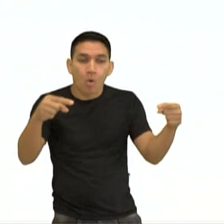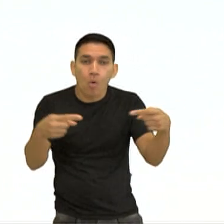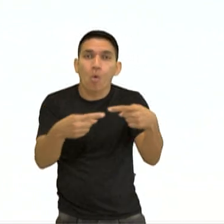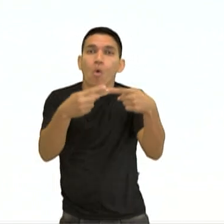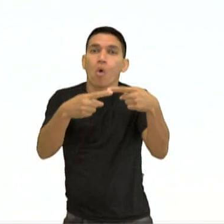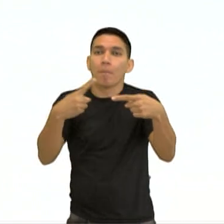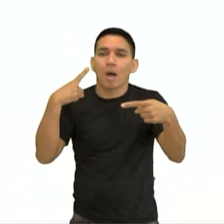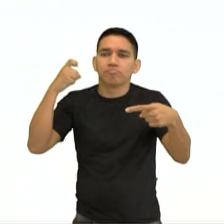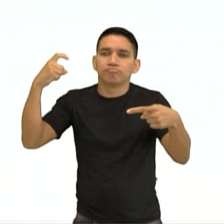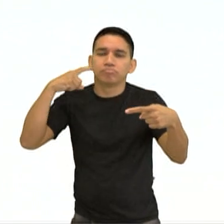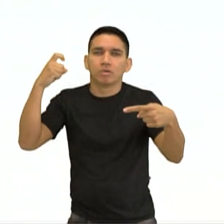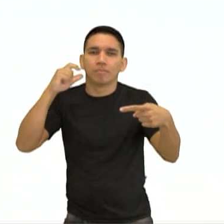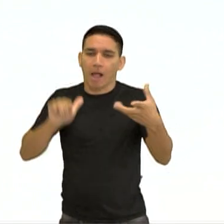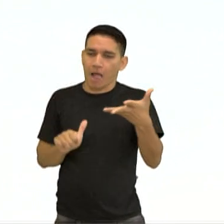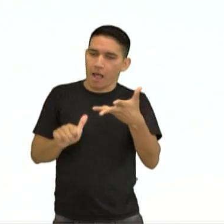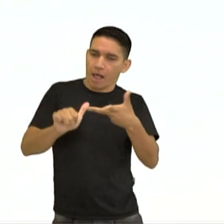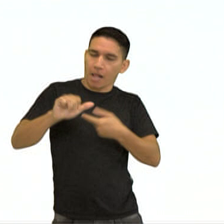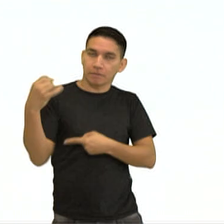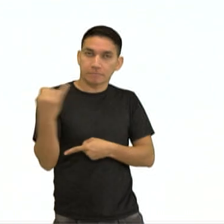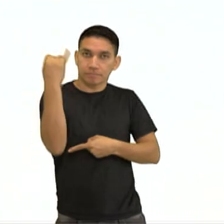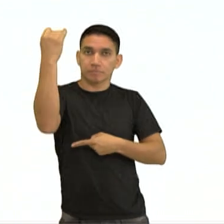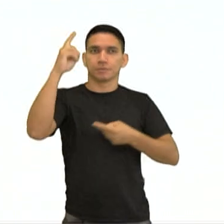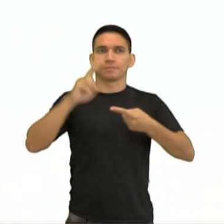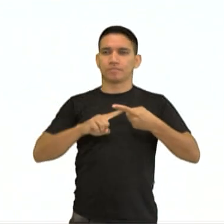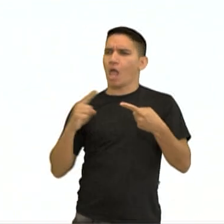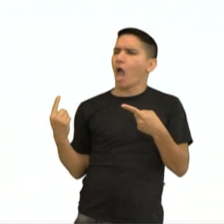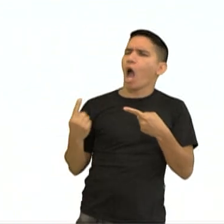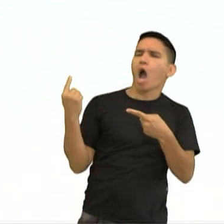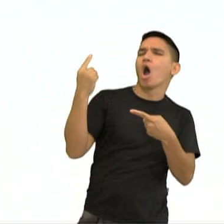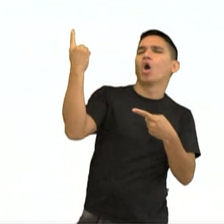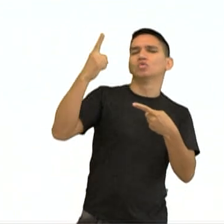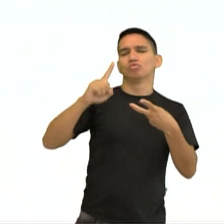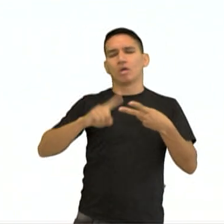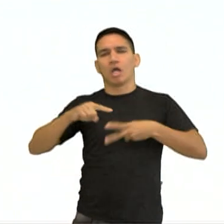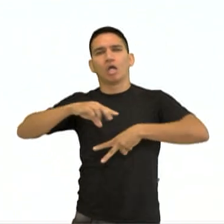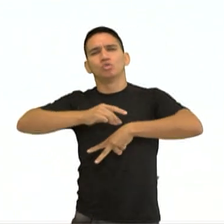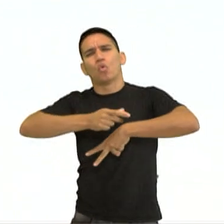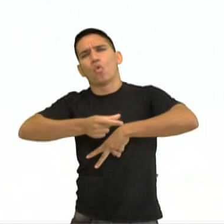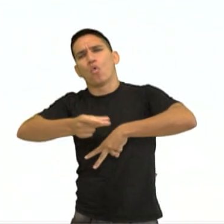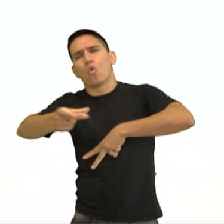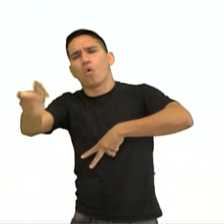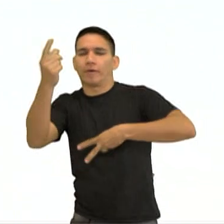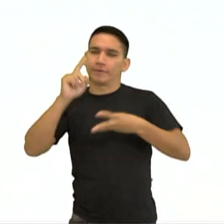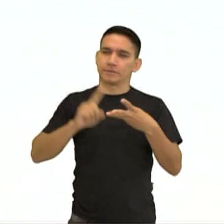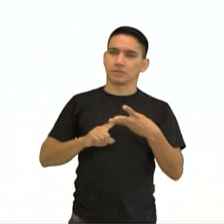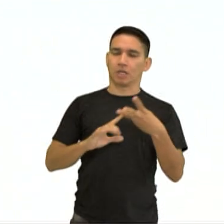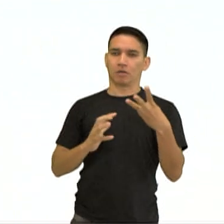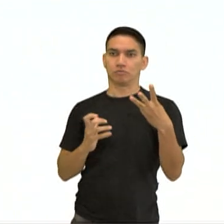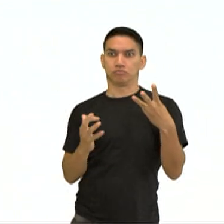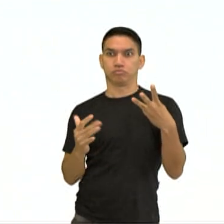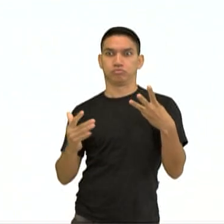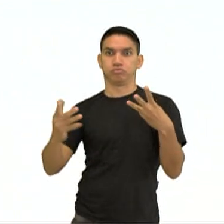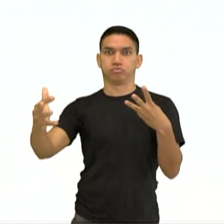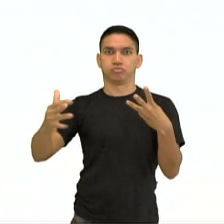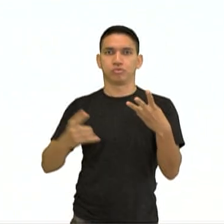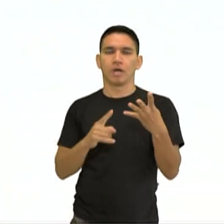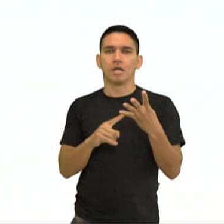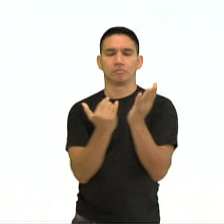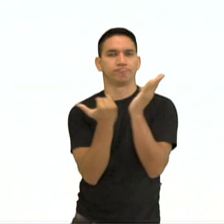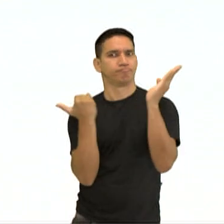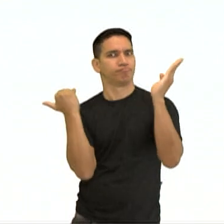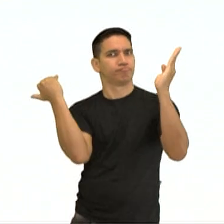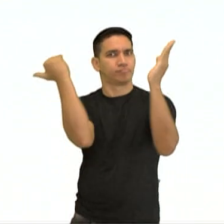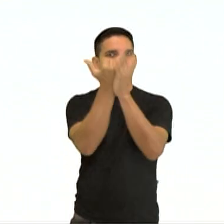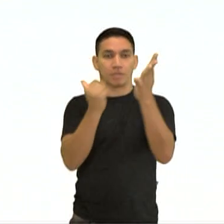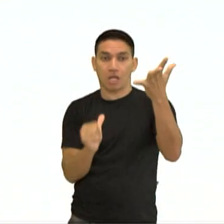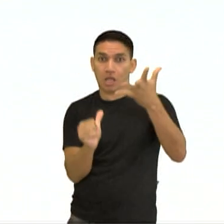dos sons e seus elementos primordiais: altura, duração, timbre e intensidade. Pessoal, vejam que